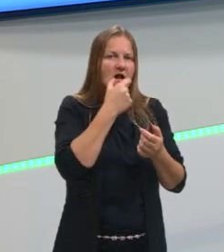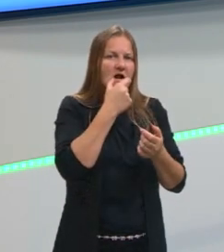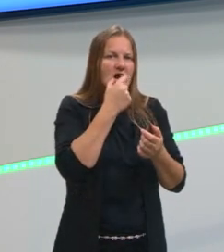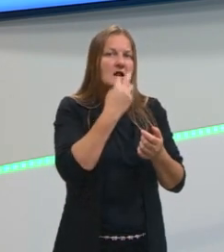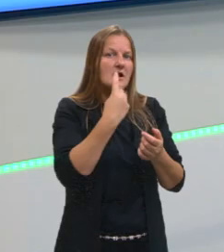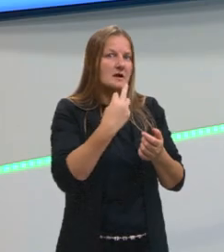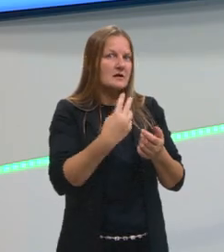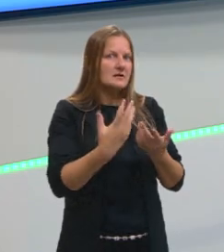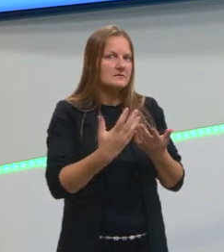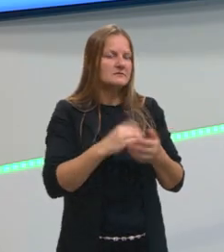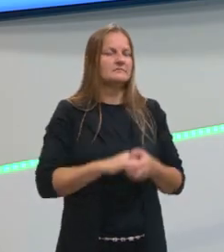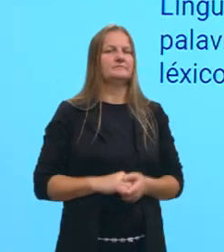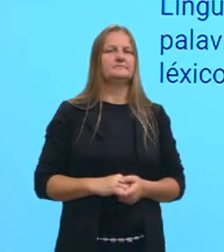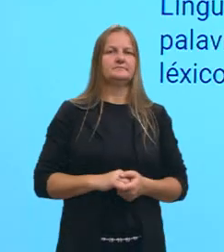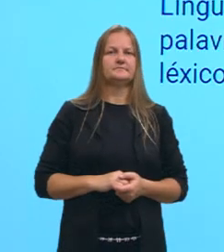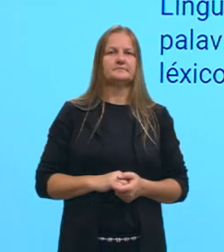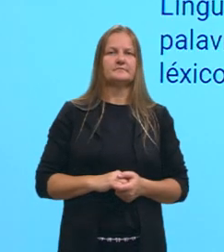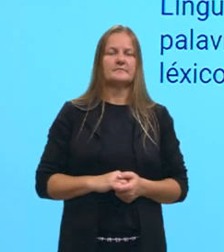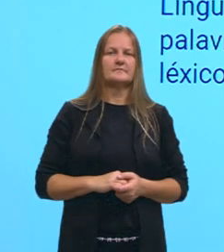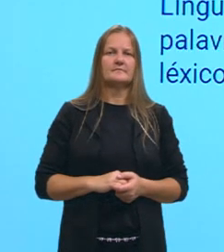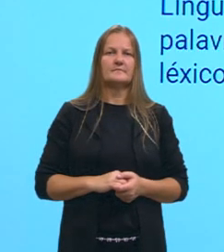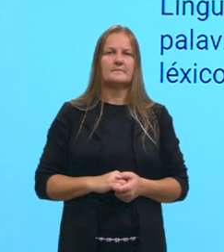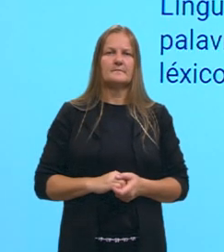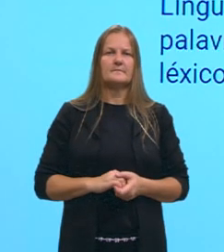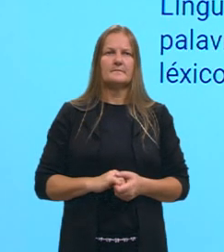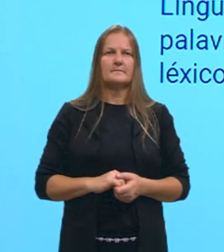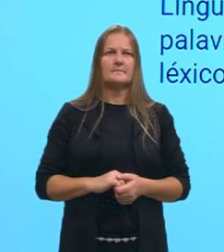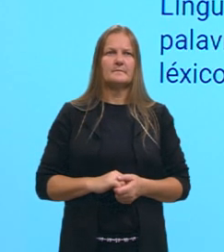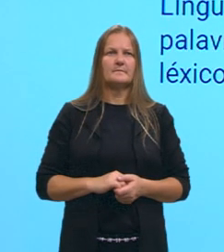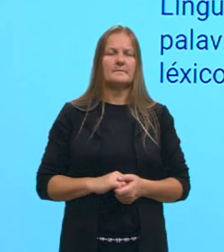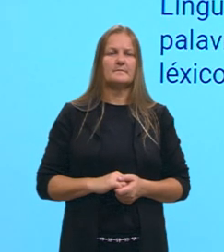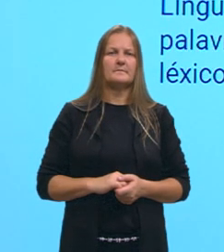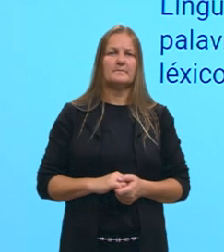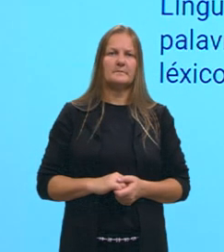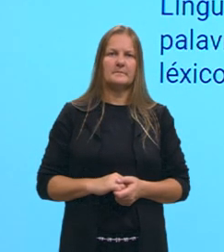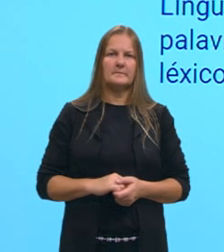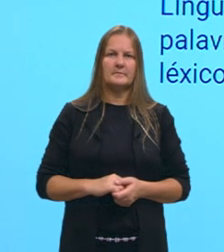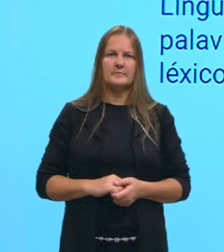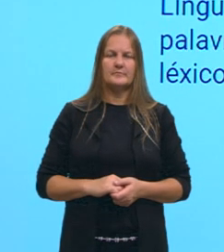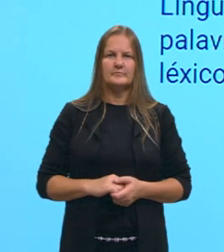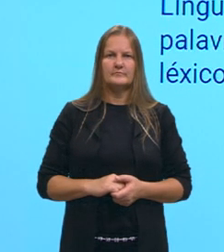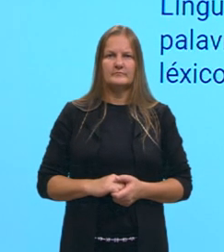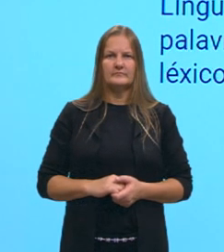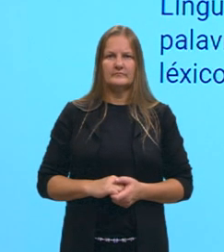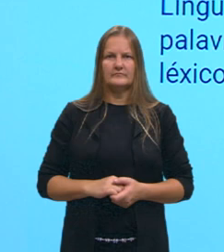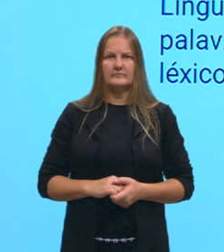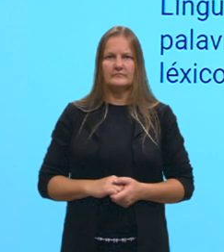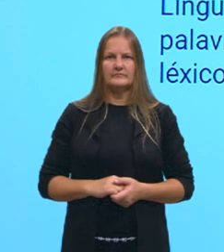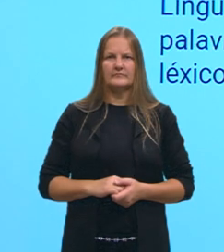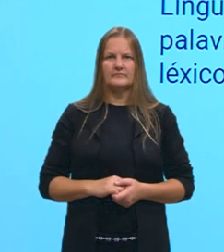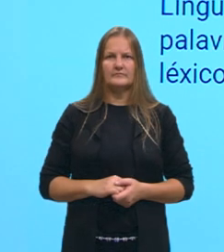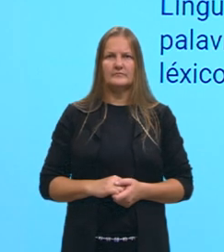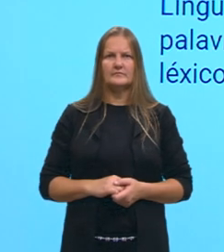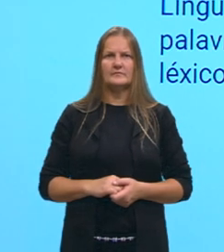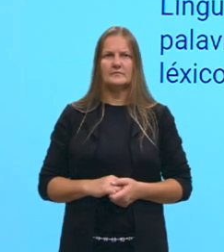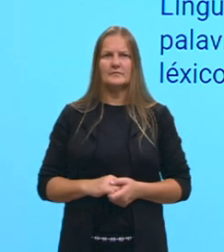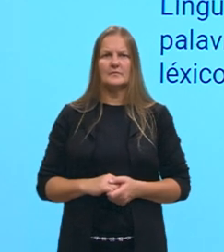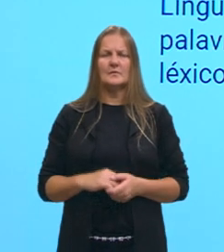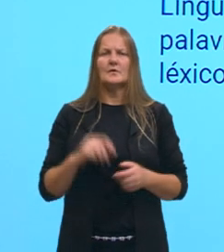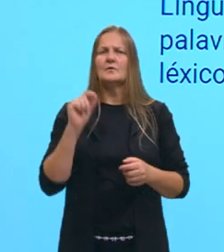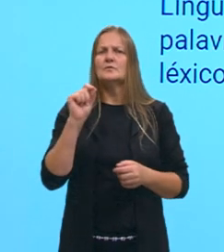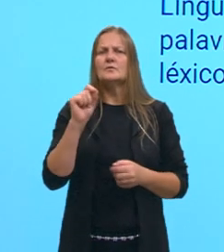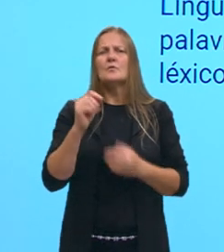estrangeira o inglês que é o nosso alvo e a e esses